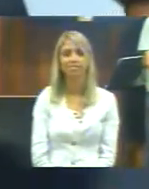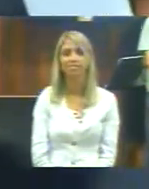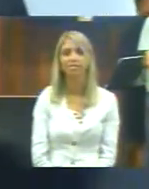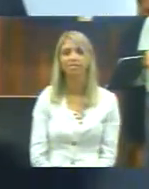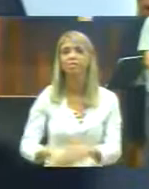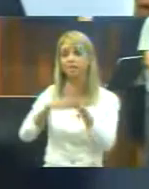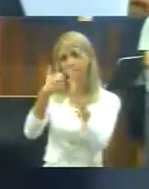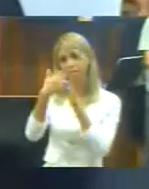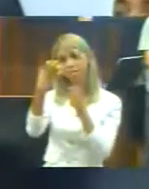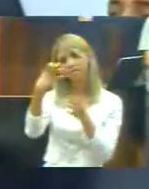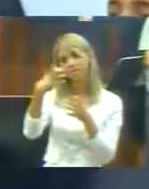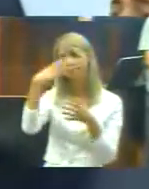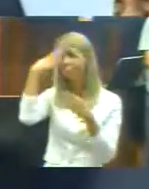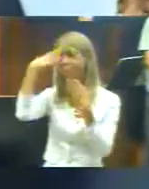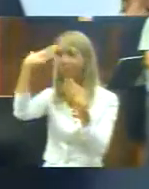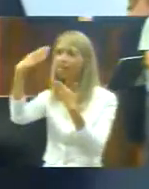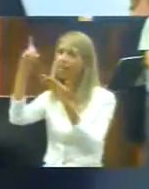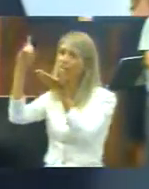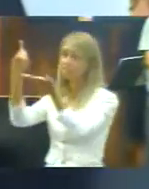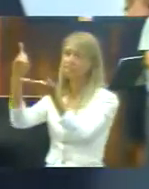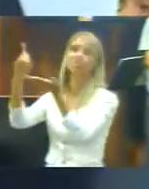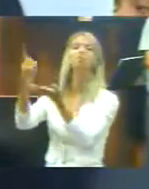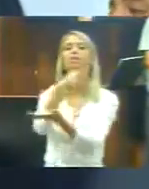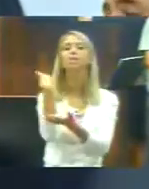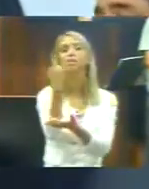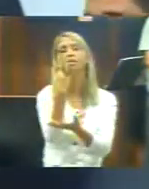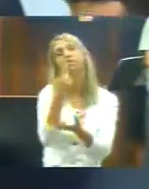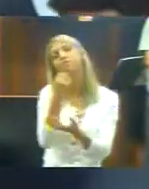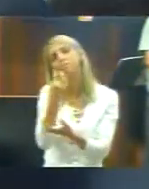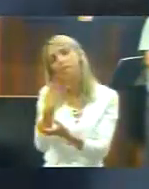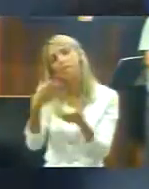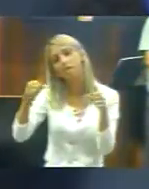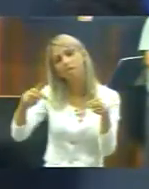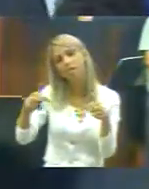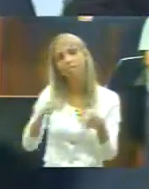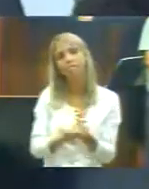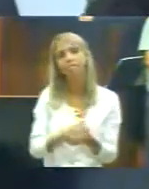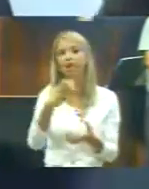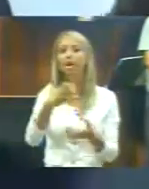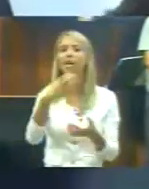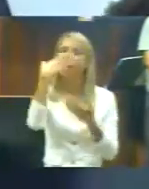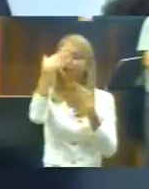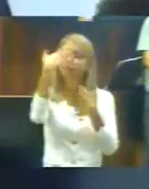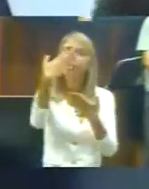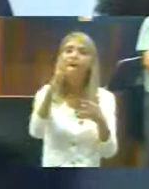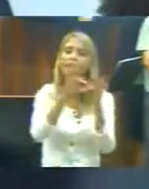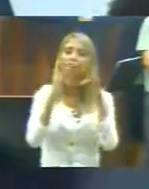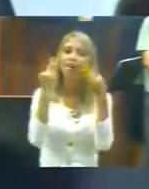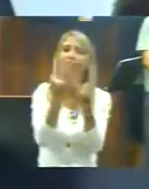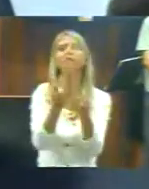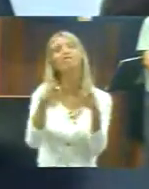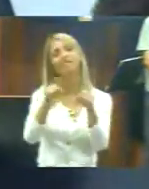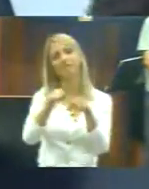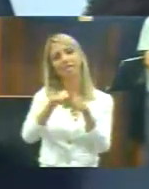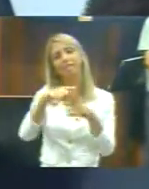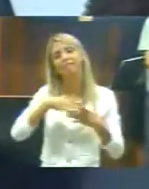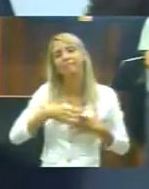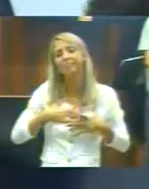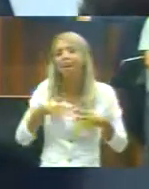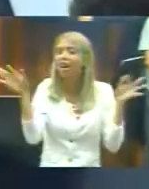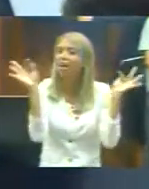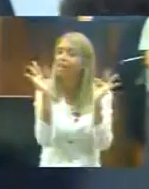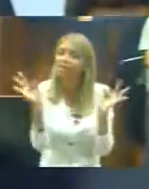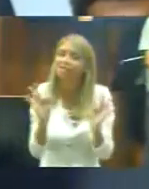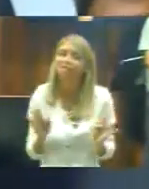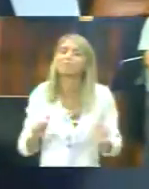Primeiramente, gostaria de agradecer a Deus por todos estarmos aqui, todo mundo bem. Gostaria de agradecer a minha família, que está aqui em peso. Eu fico muito, muito feliz com